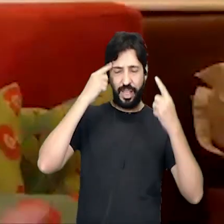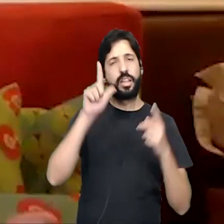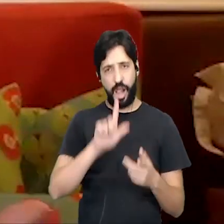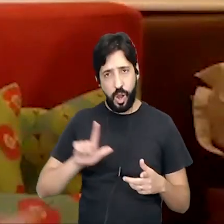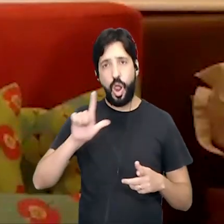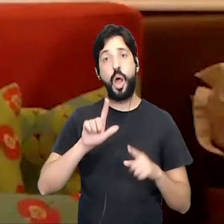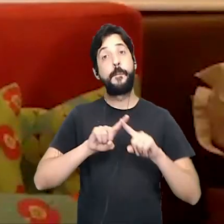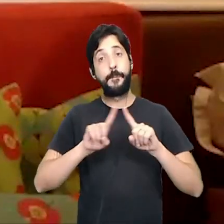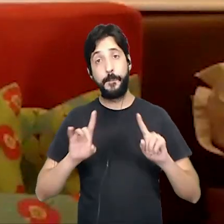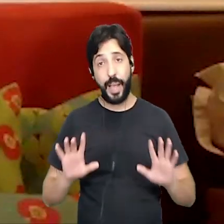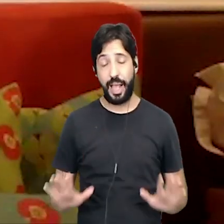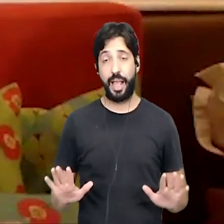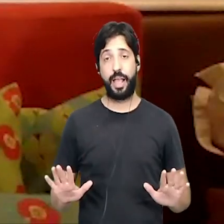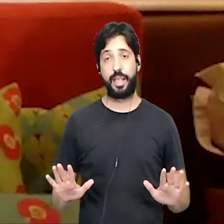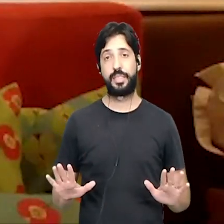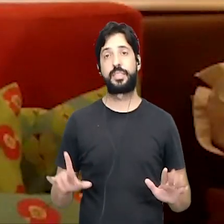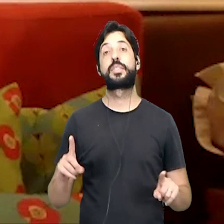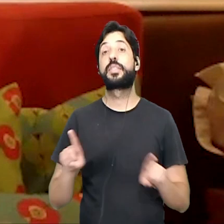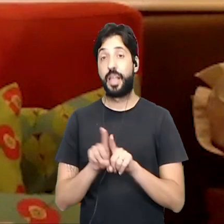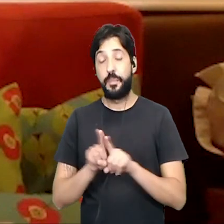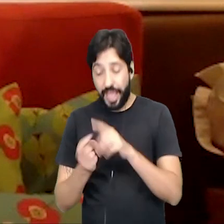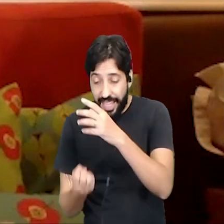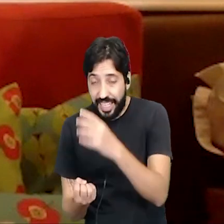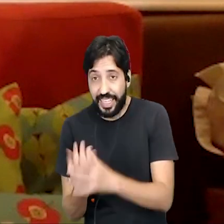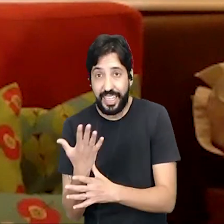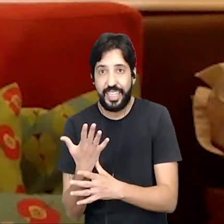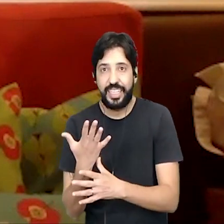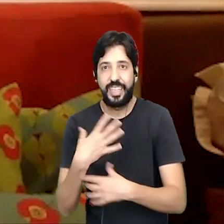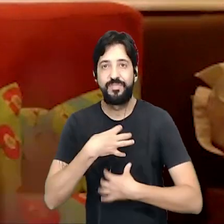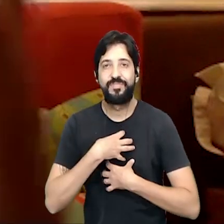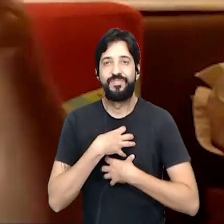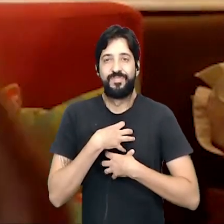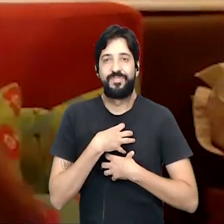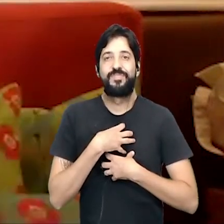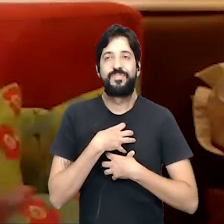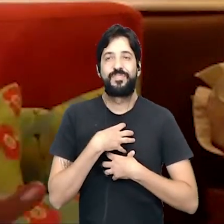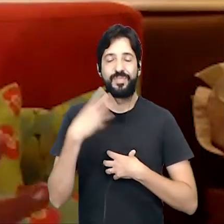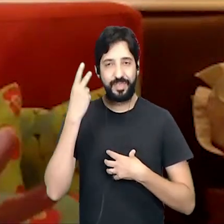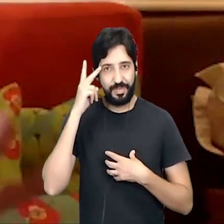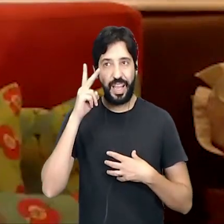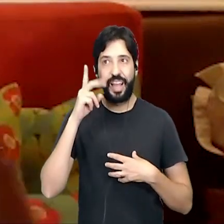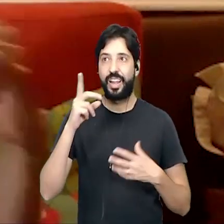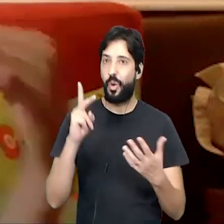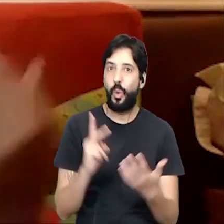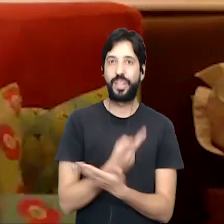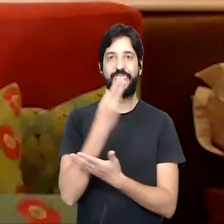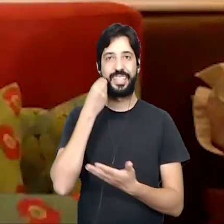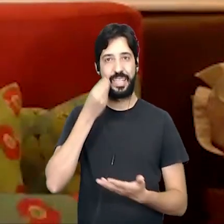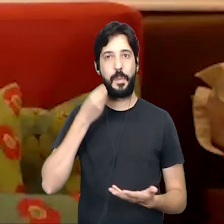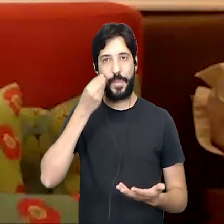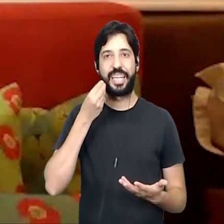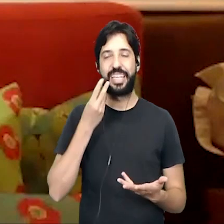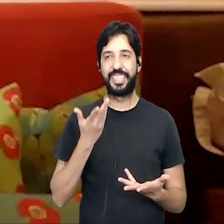que vocês estão trazendo, né? Mas que, ao mesmo tempo, cria algumas condições para